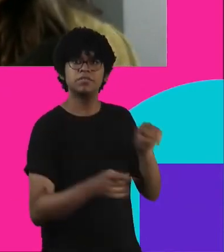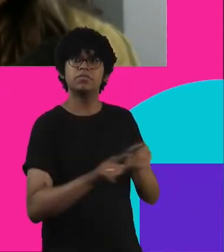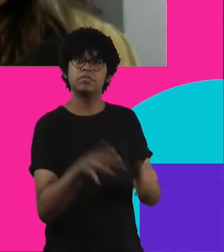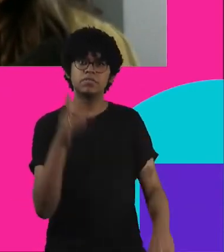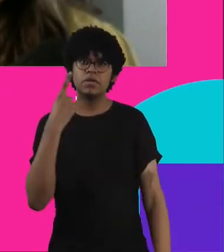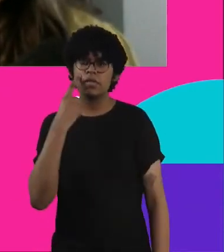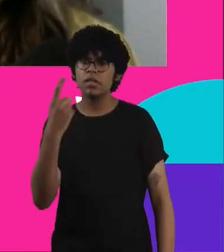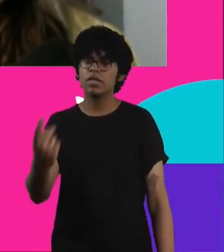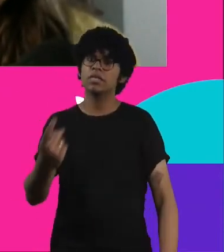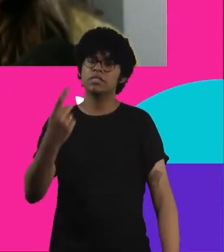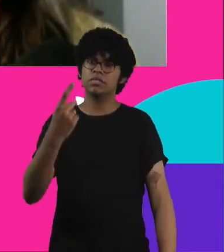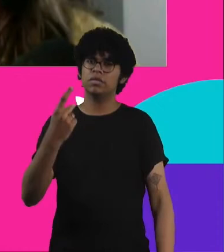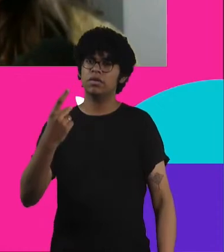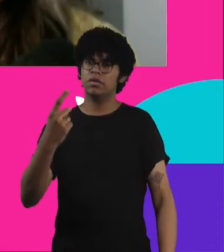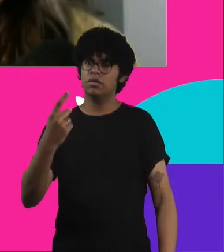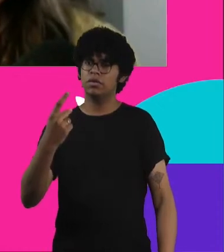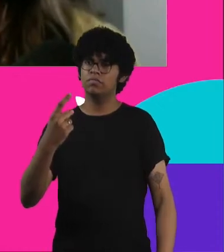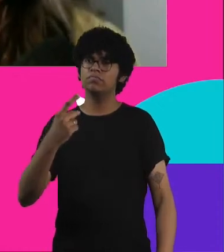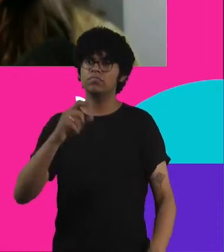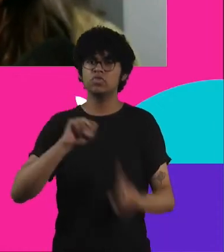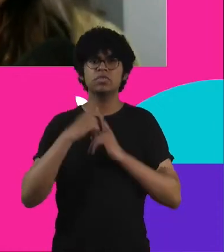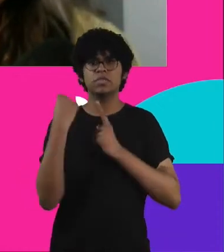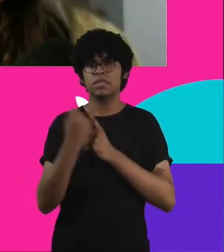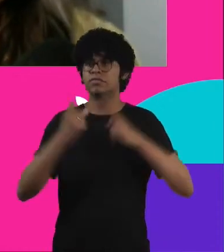sociedade na mitigação dessas problemáticas e também